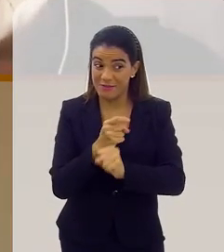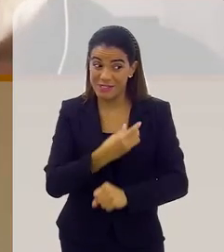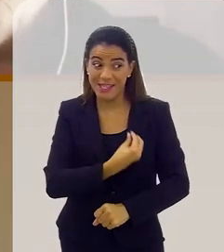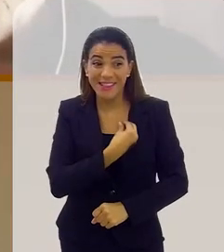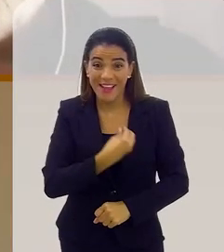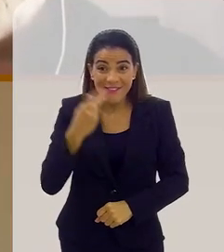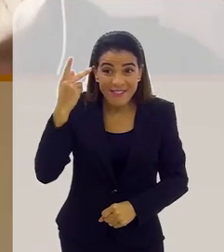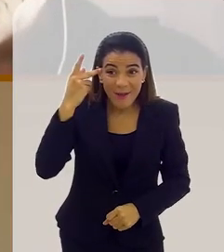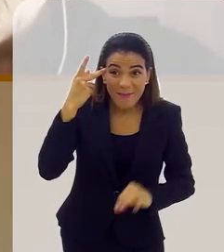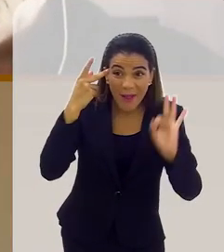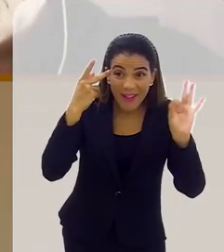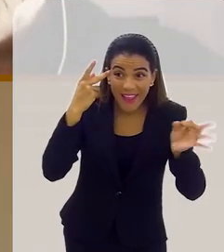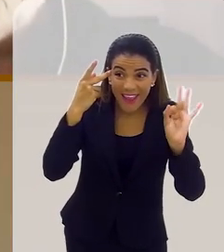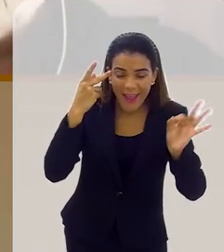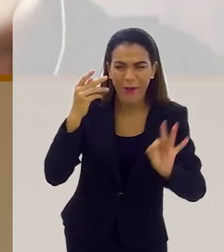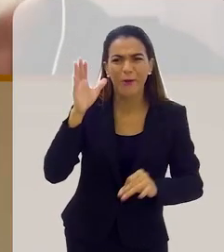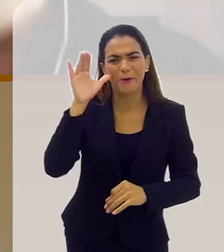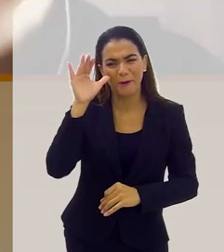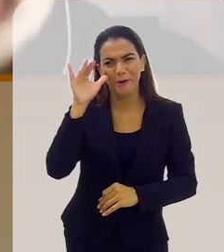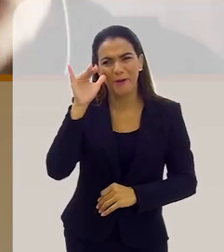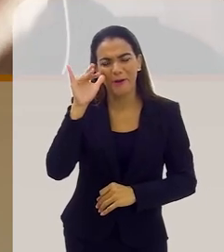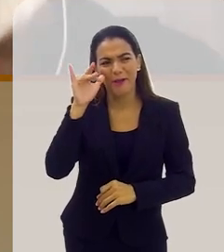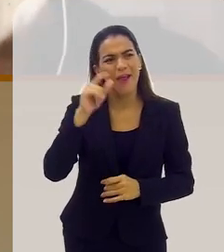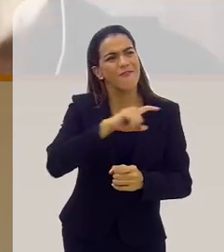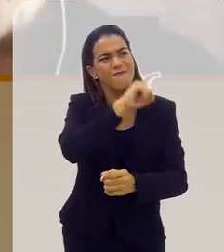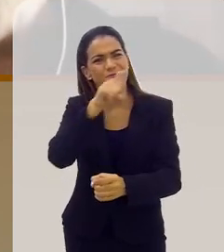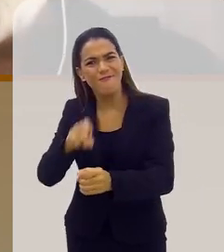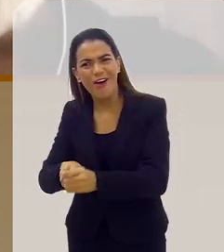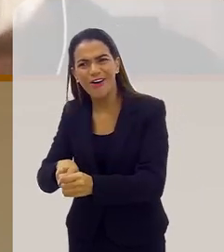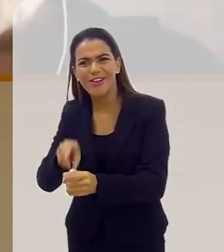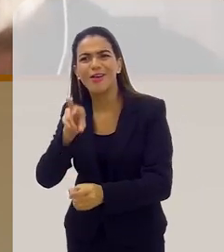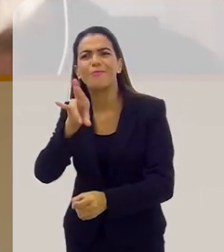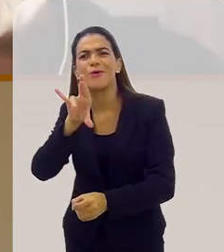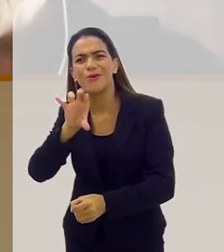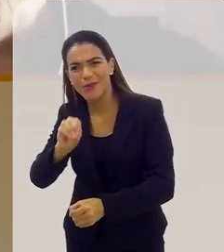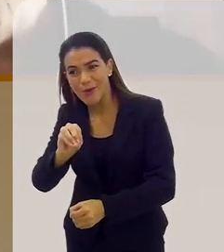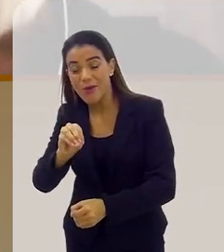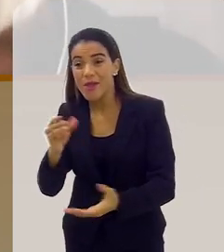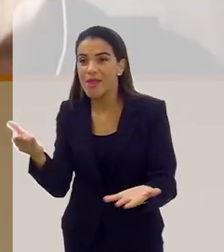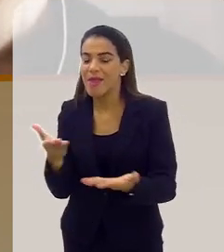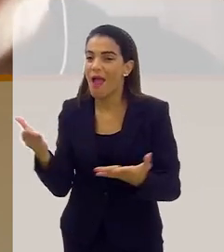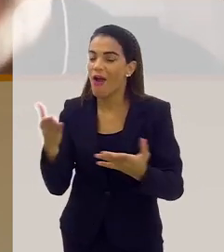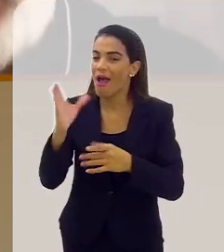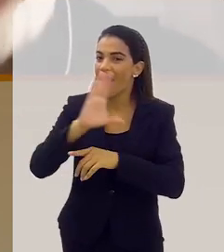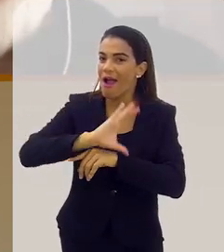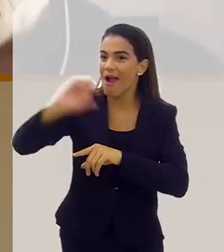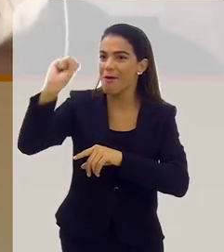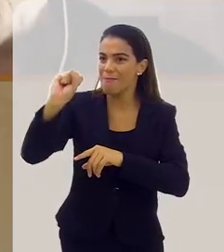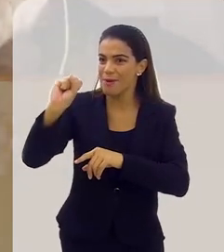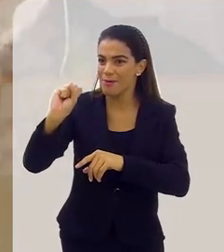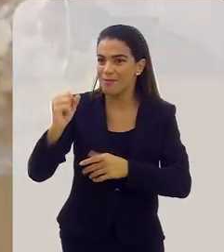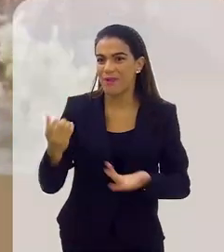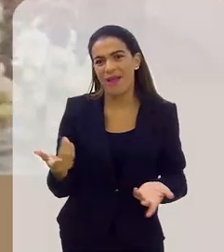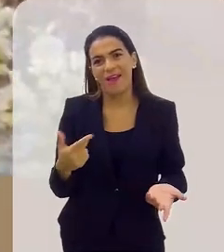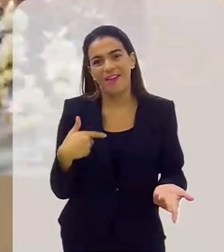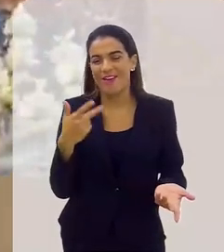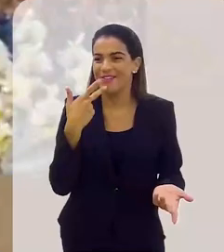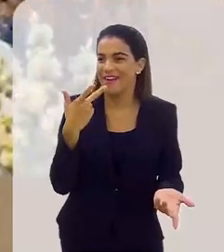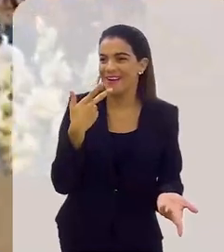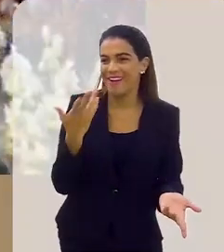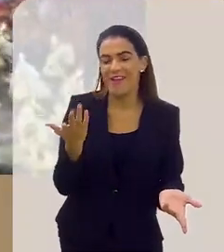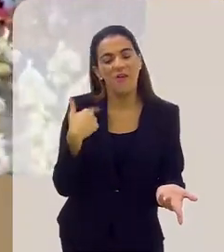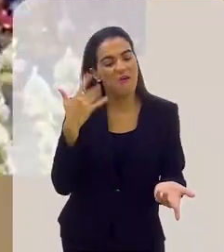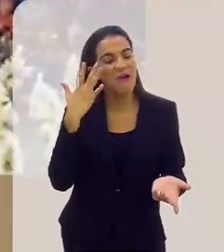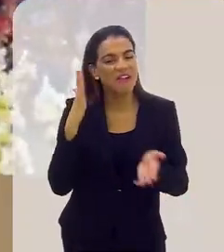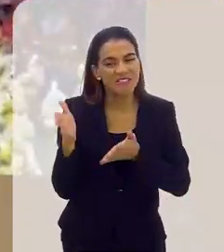E o gente curioso é que você estava em São Paulo, né? E São depois retorna Paulo. ao Rio de Janeiro e se torna aí um campeão, né? E aí